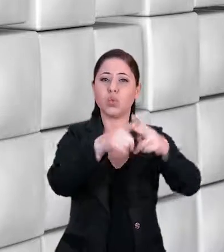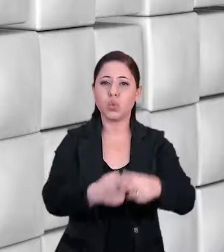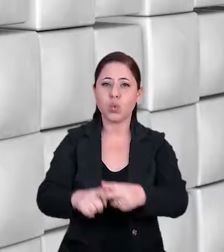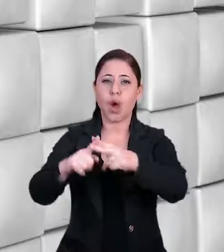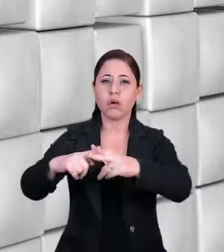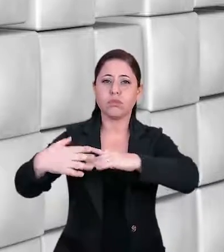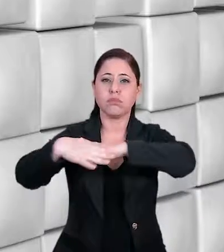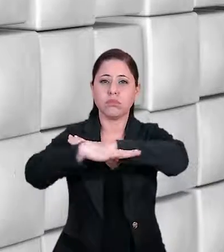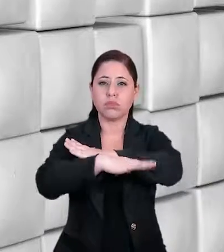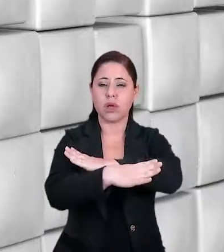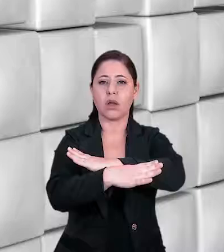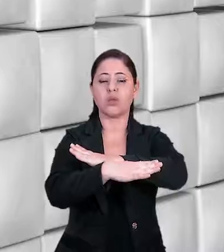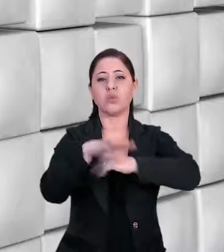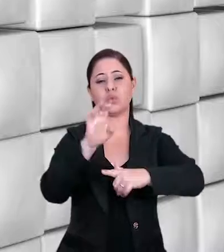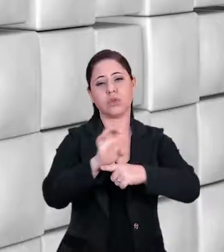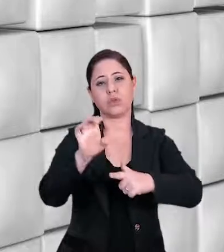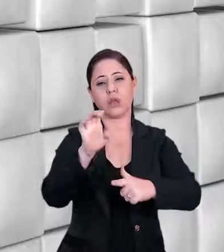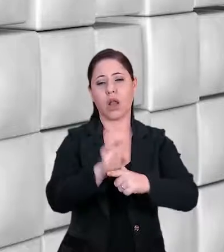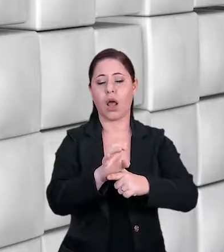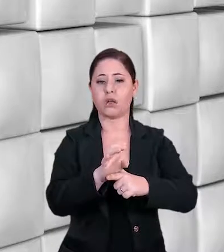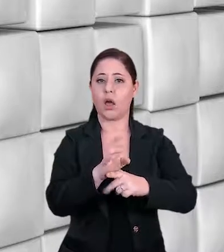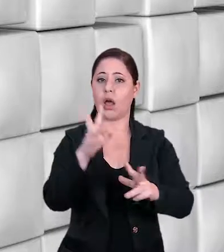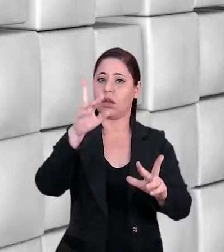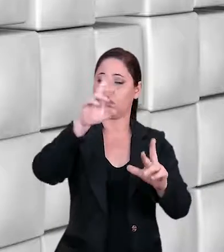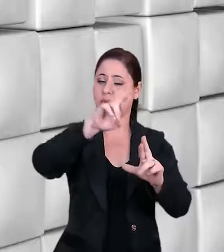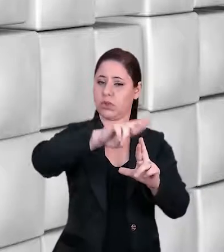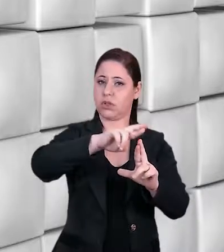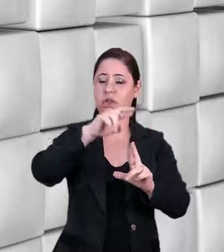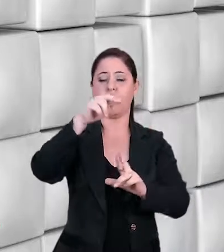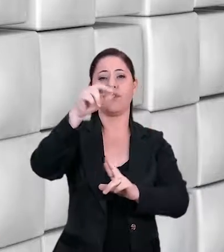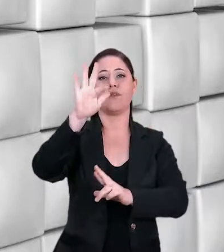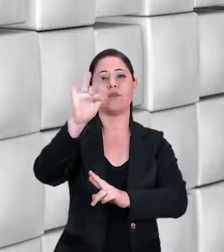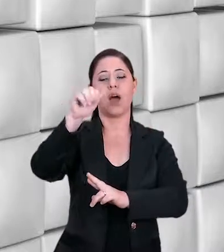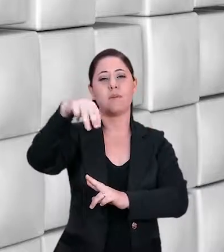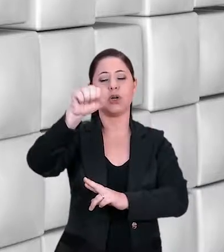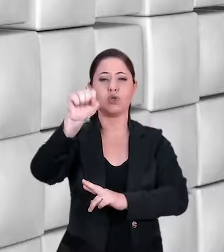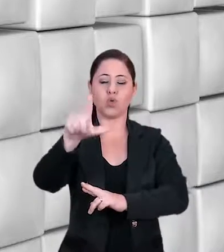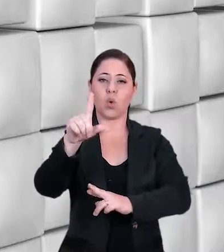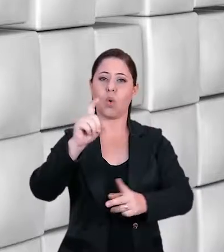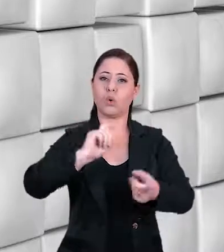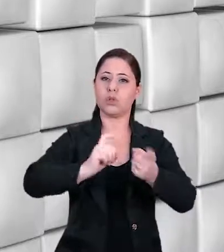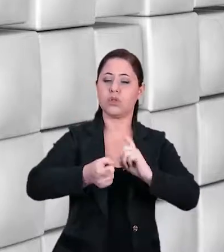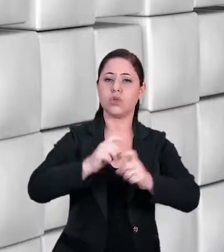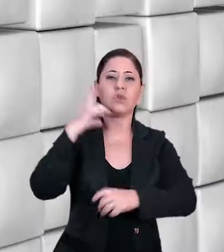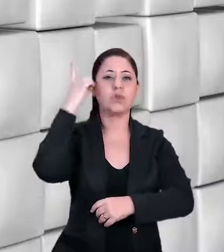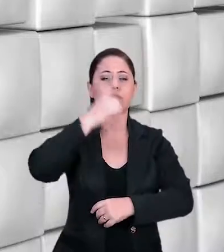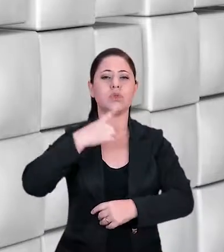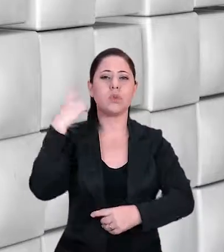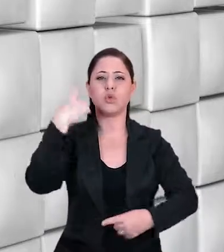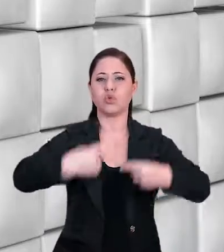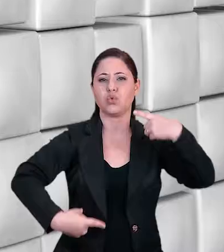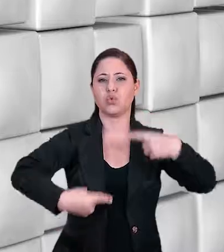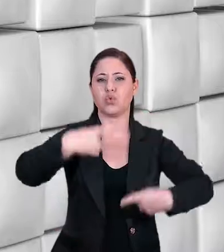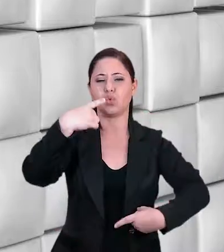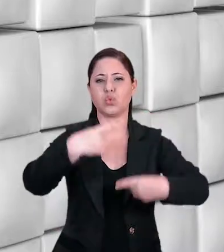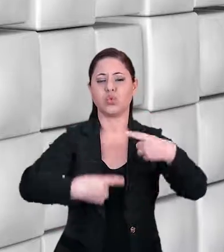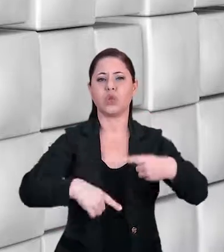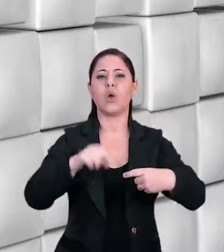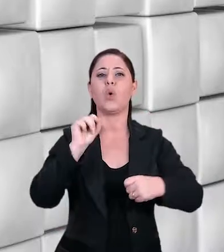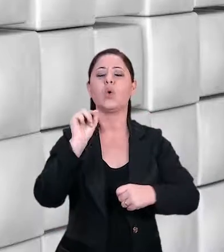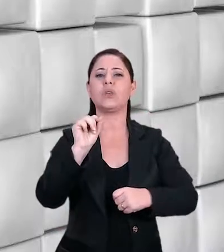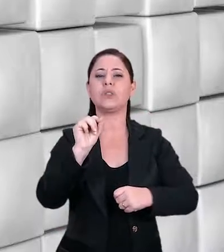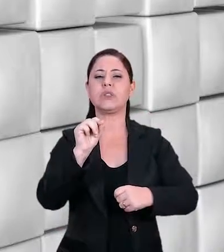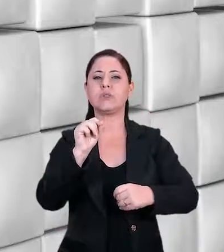na manutenção de estradas do Estado, representantes da FamaSul se reuniram com deputados para